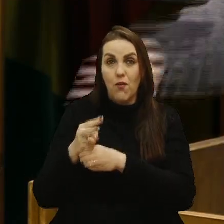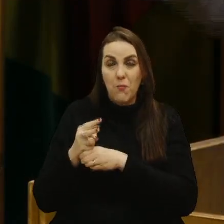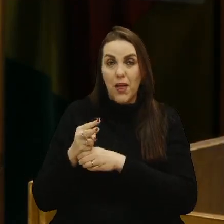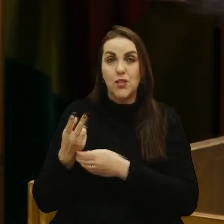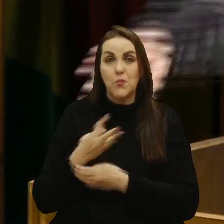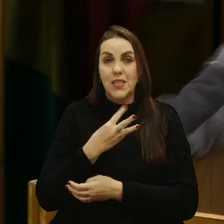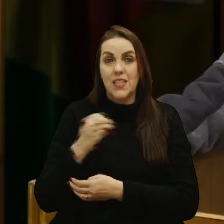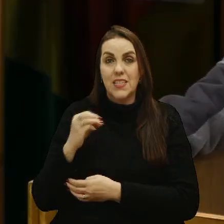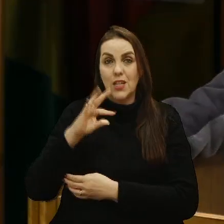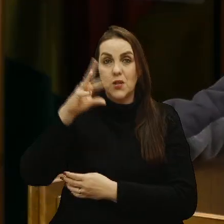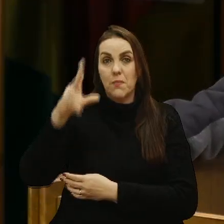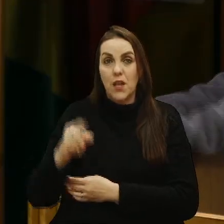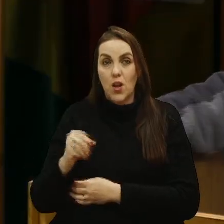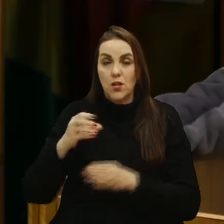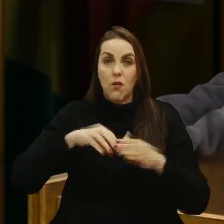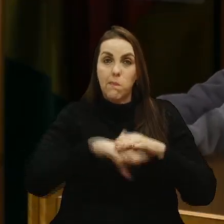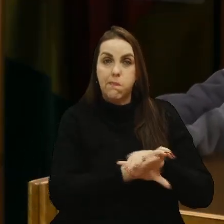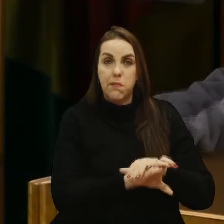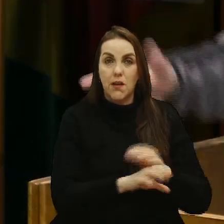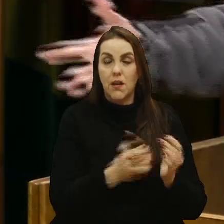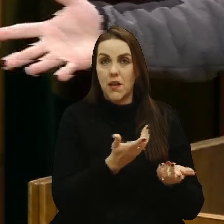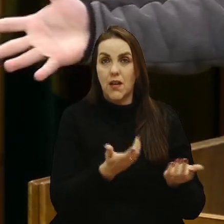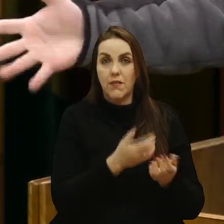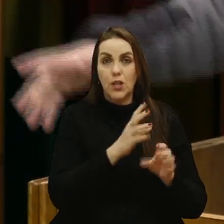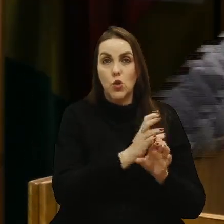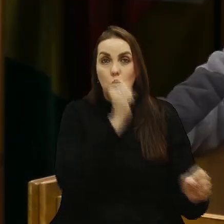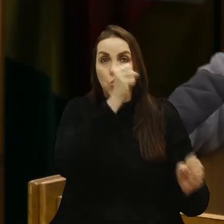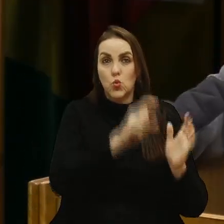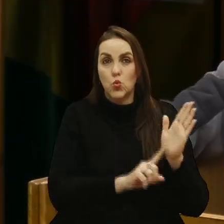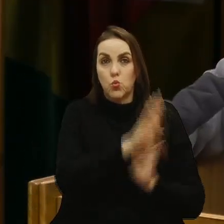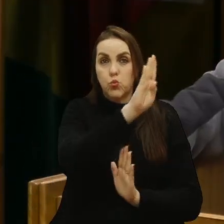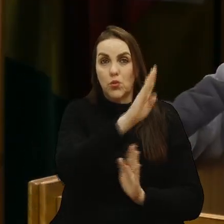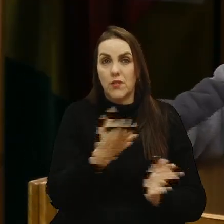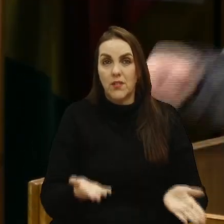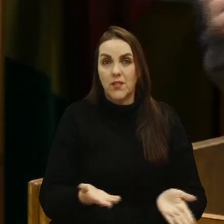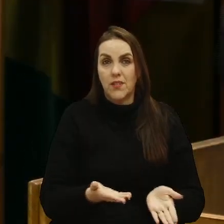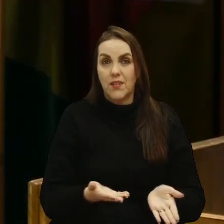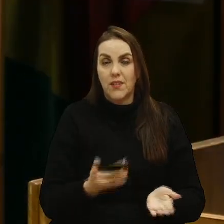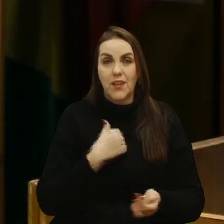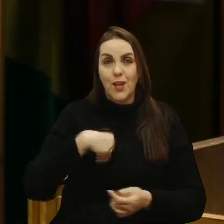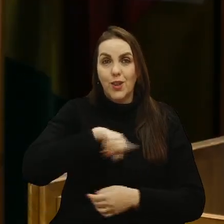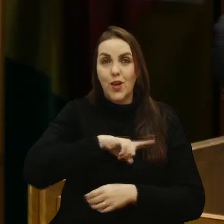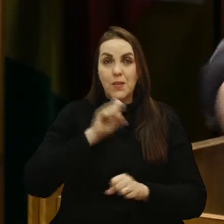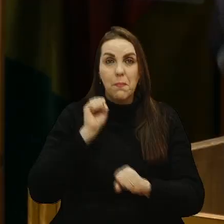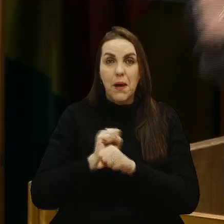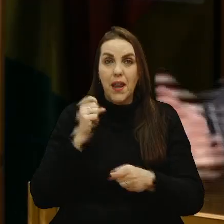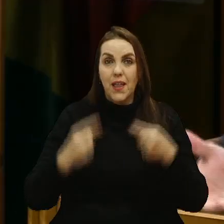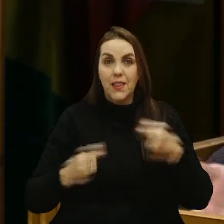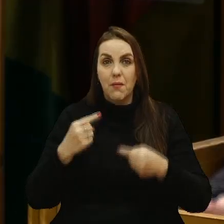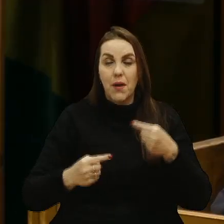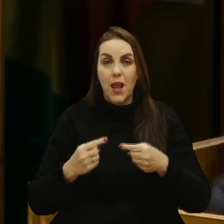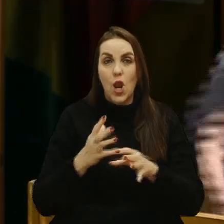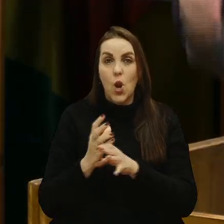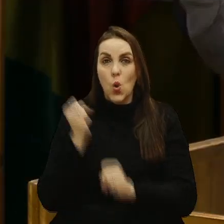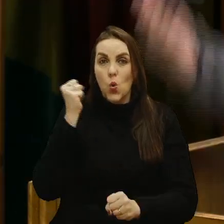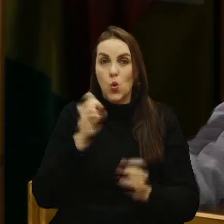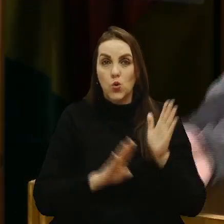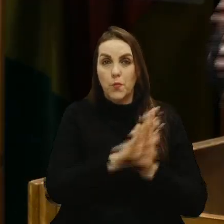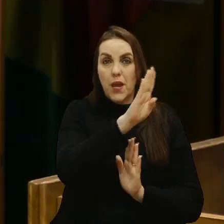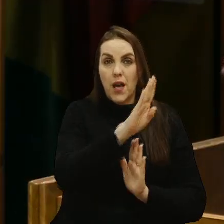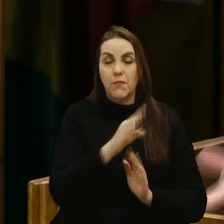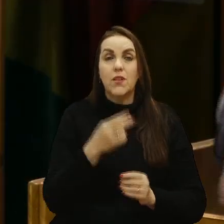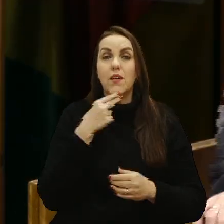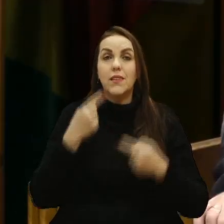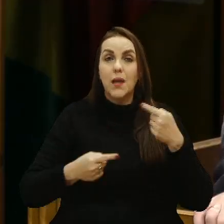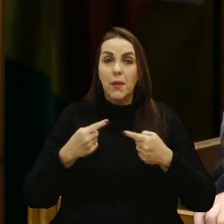botar no caixa único e vai ter superávit, vereador Santo Fatinel. É assim que faz ter superávit. A gente tem que parar de debater lucro e superávit. A gente tem que debater se o Correio vai ficar